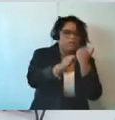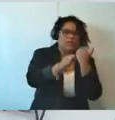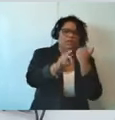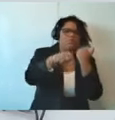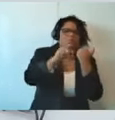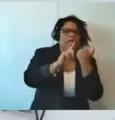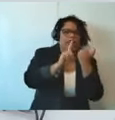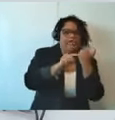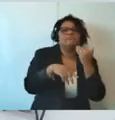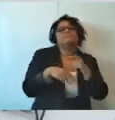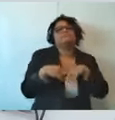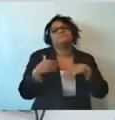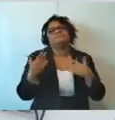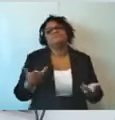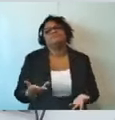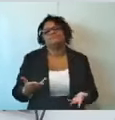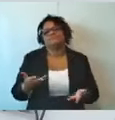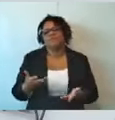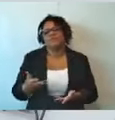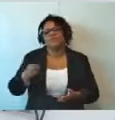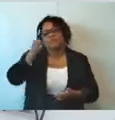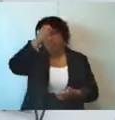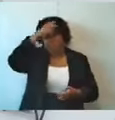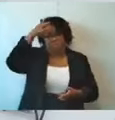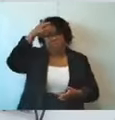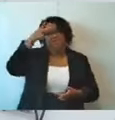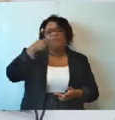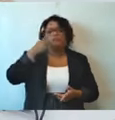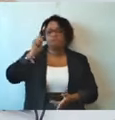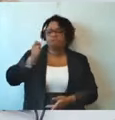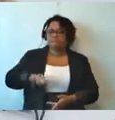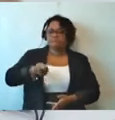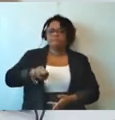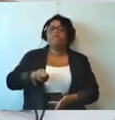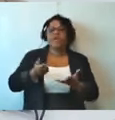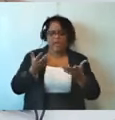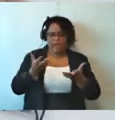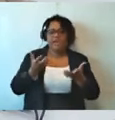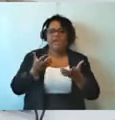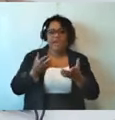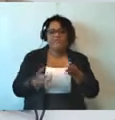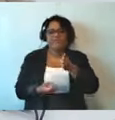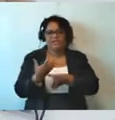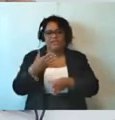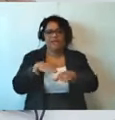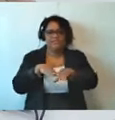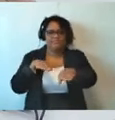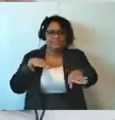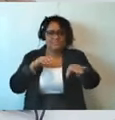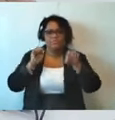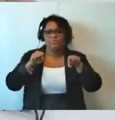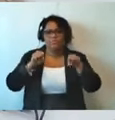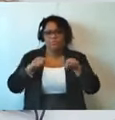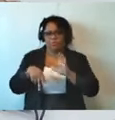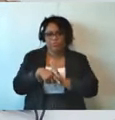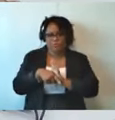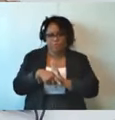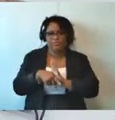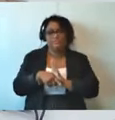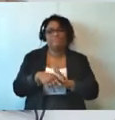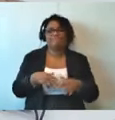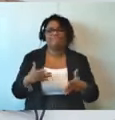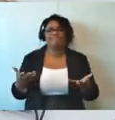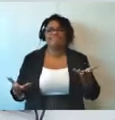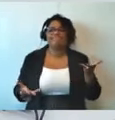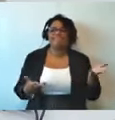quer realmente implantar a motofaixa. E, então, não vai ser uma coisa assim, não temos condição de